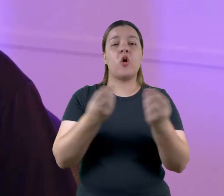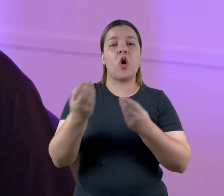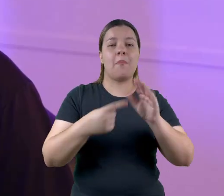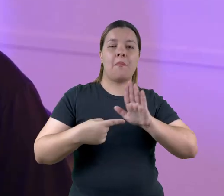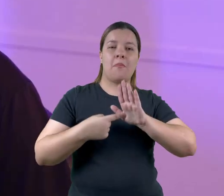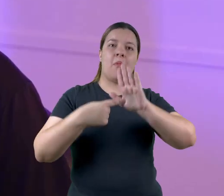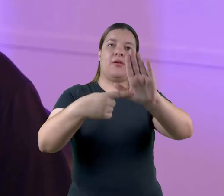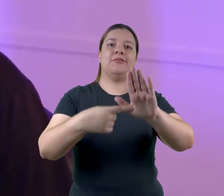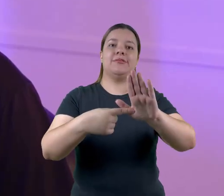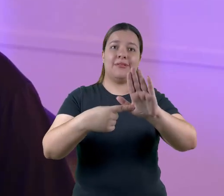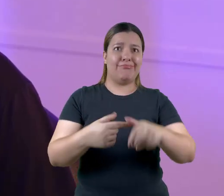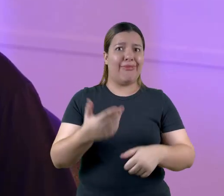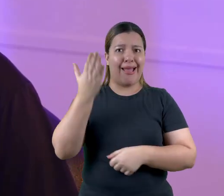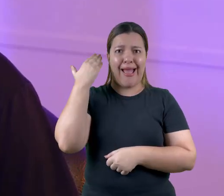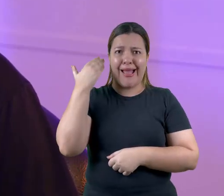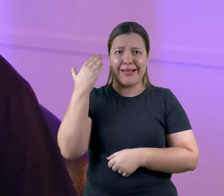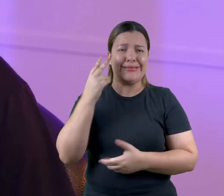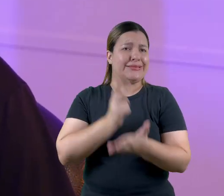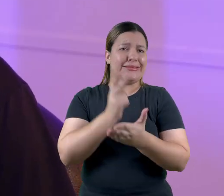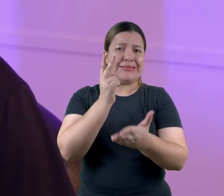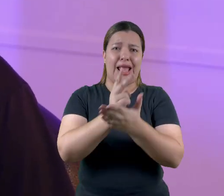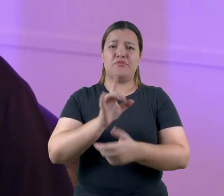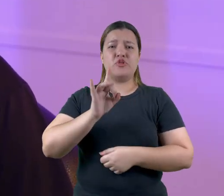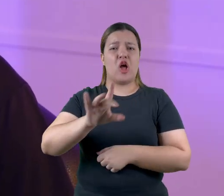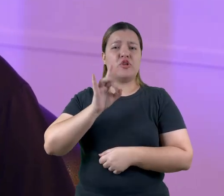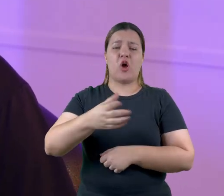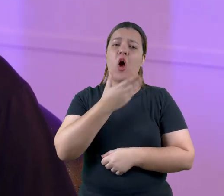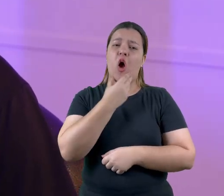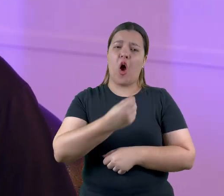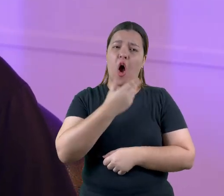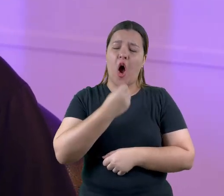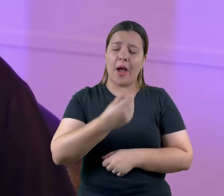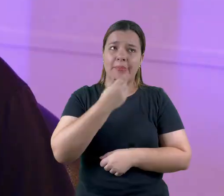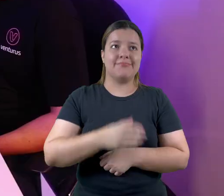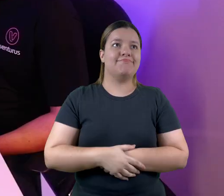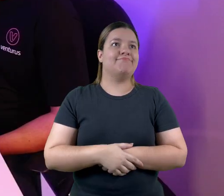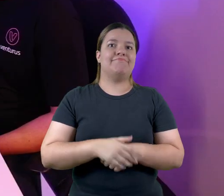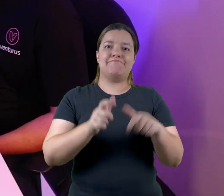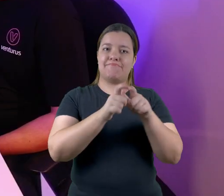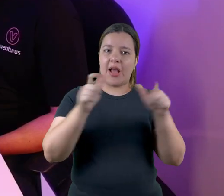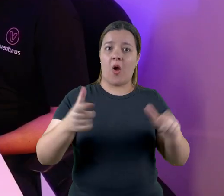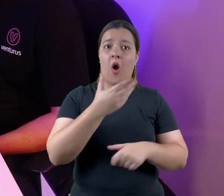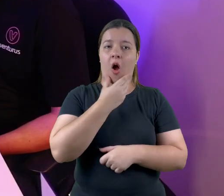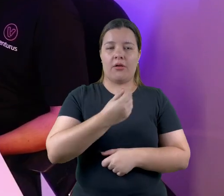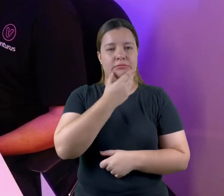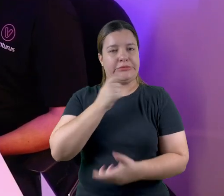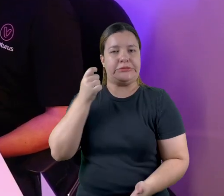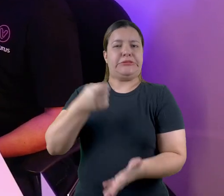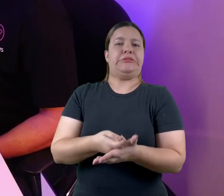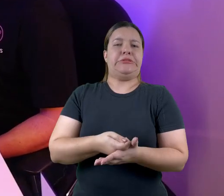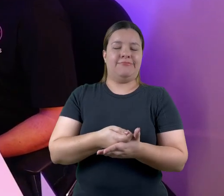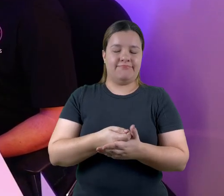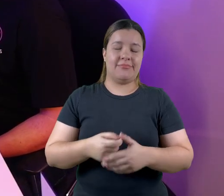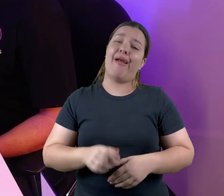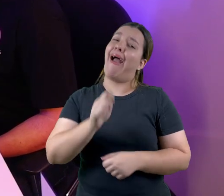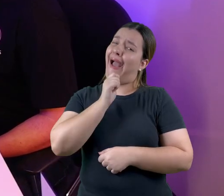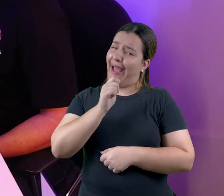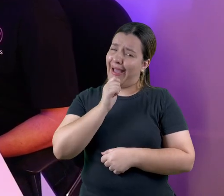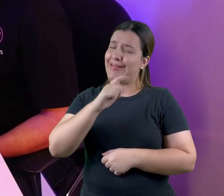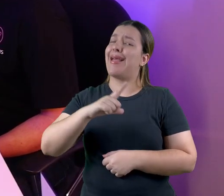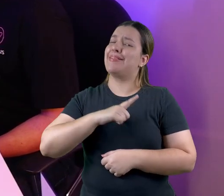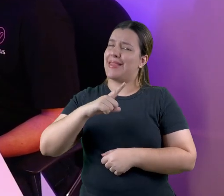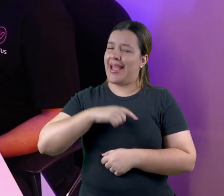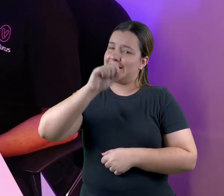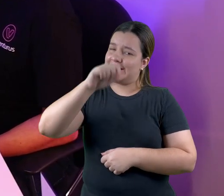como vem sendo né esse mercado que costumava ser um mercado masculino né É sim muito masculino e masculinizado é